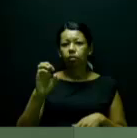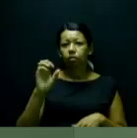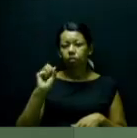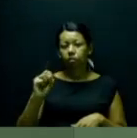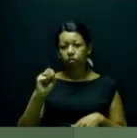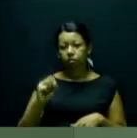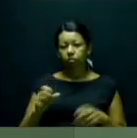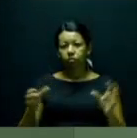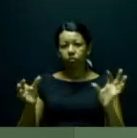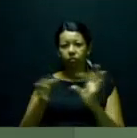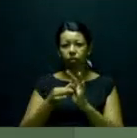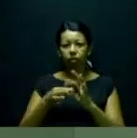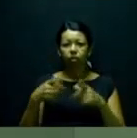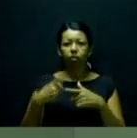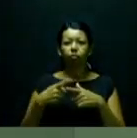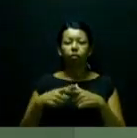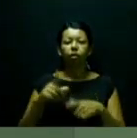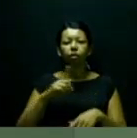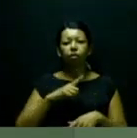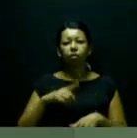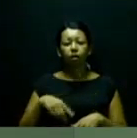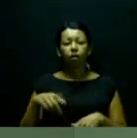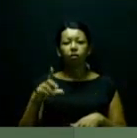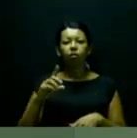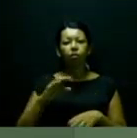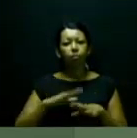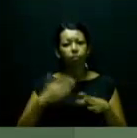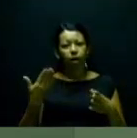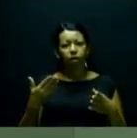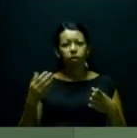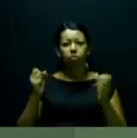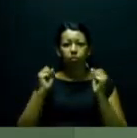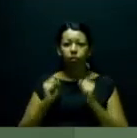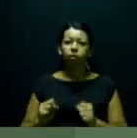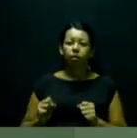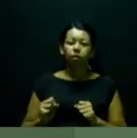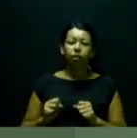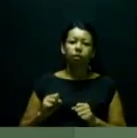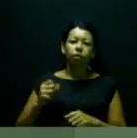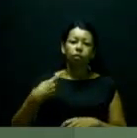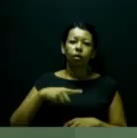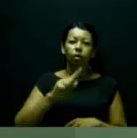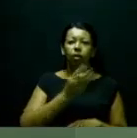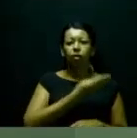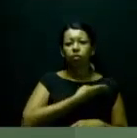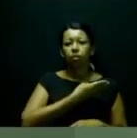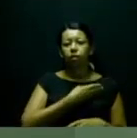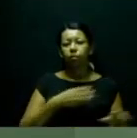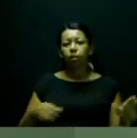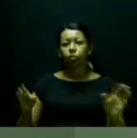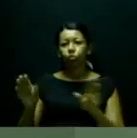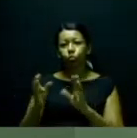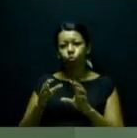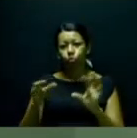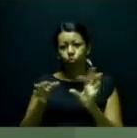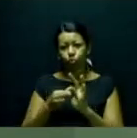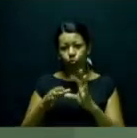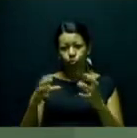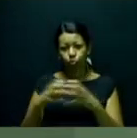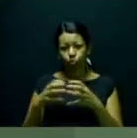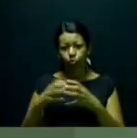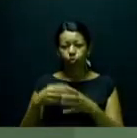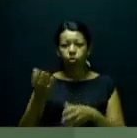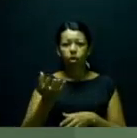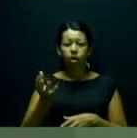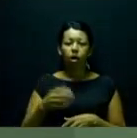as creches conveniadas, eles têm um domínio maior, né? Então é lá quando os amigos da base aliada, né, inclusive aqueles que pleiteiam